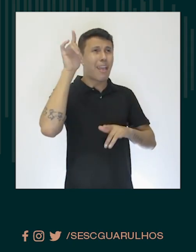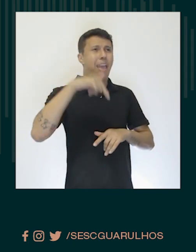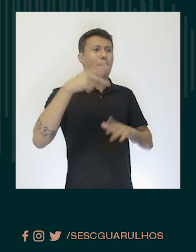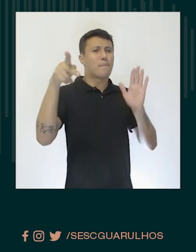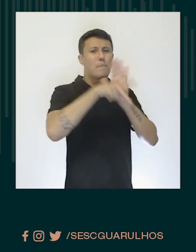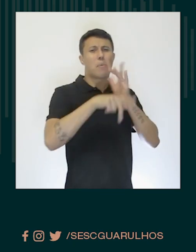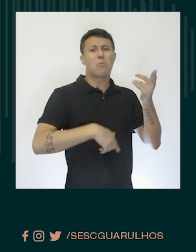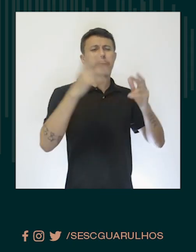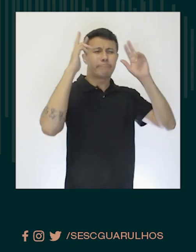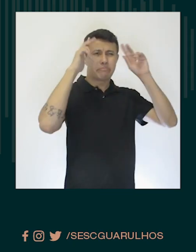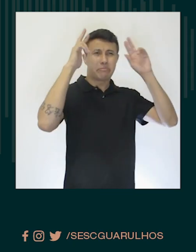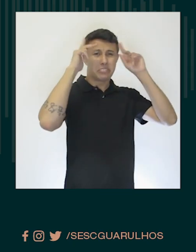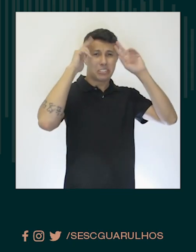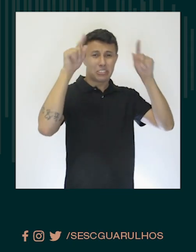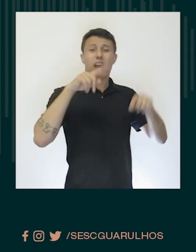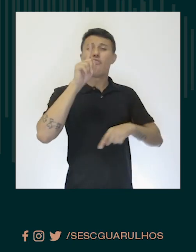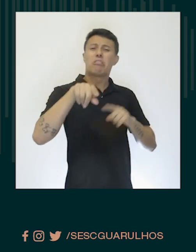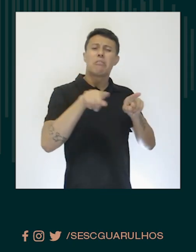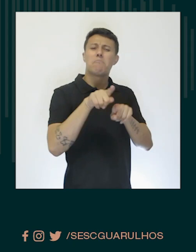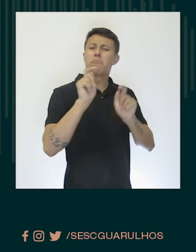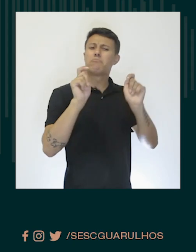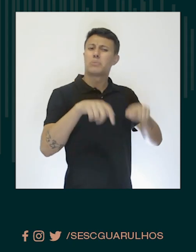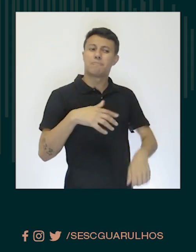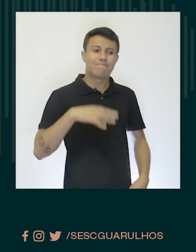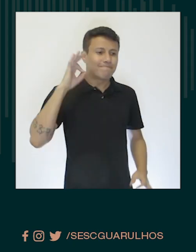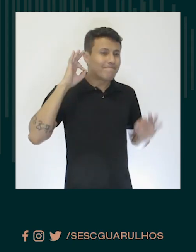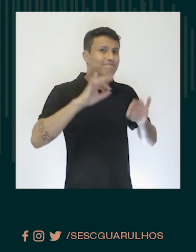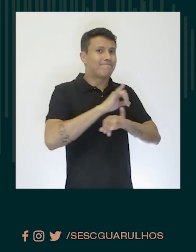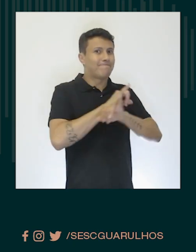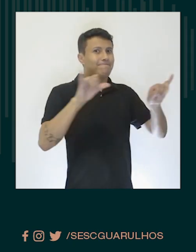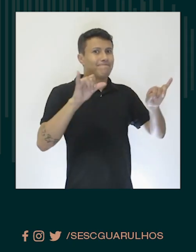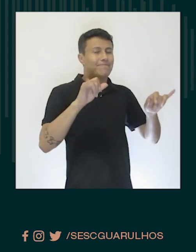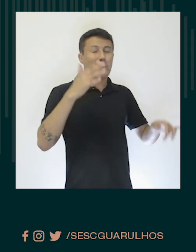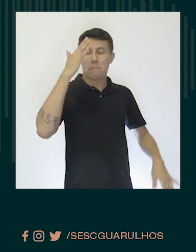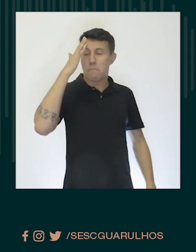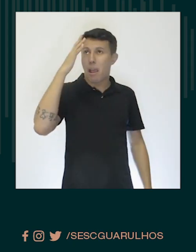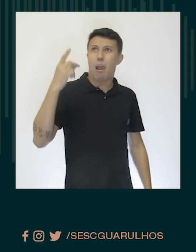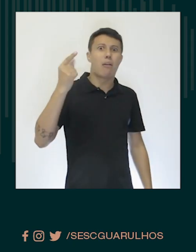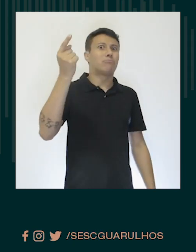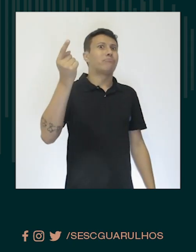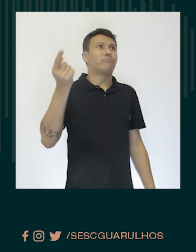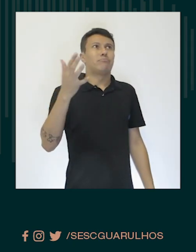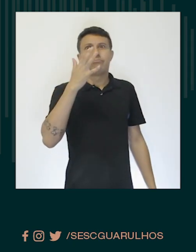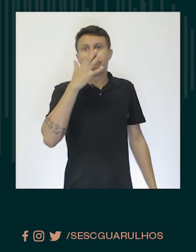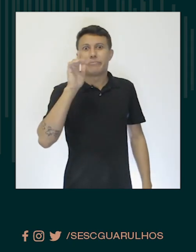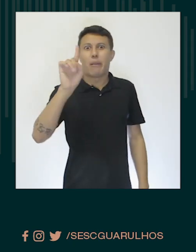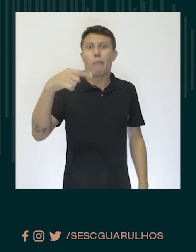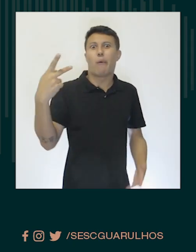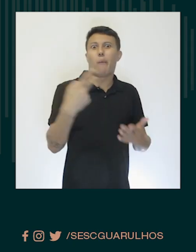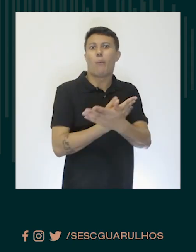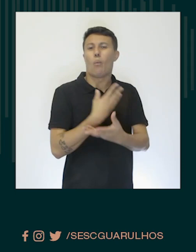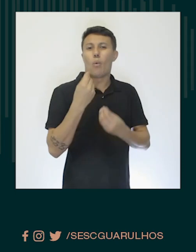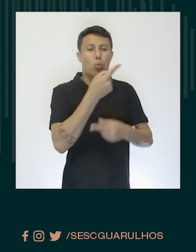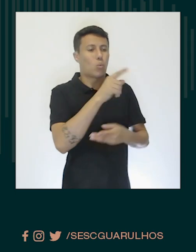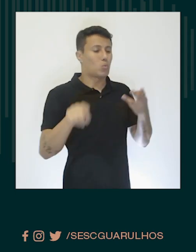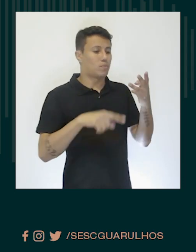pode acontecer algo que você, com certeza vai acontecer algo que você nem imagina, tá ligado? E por